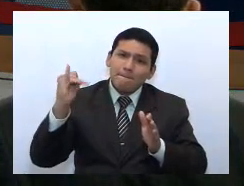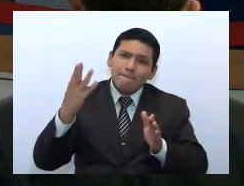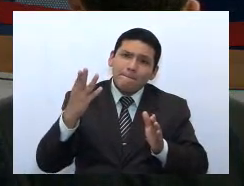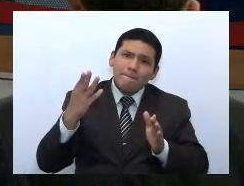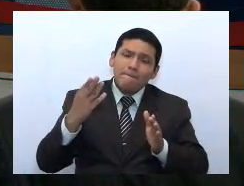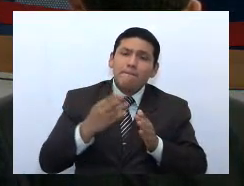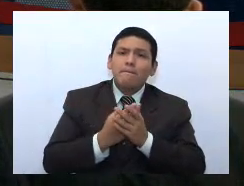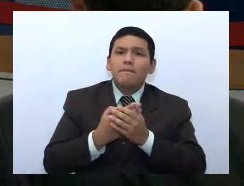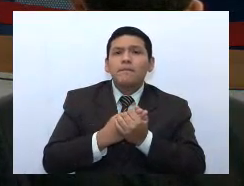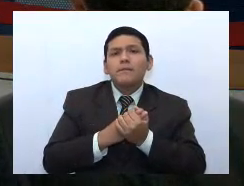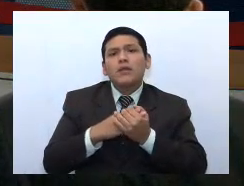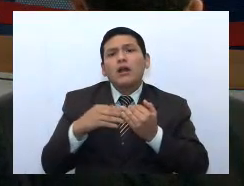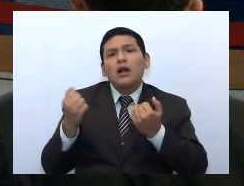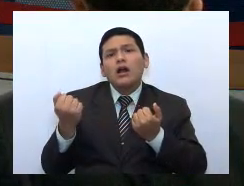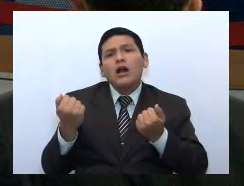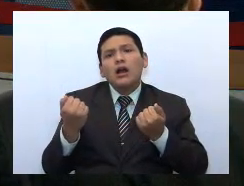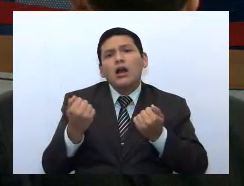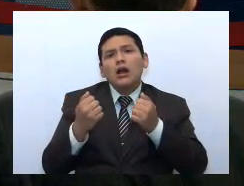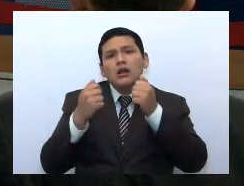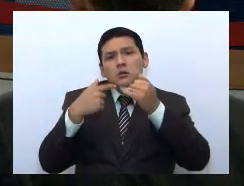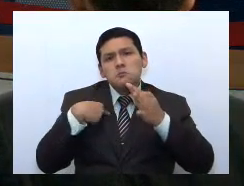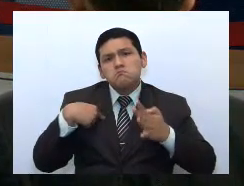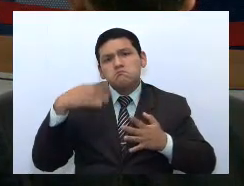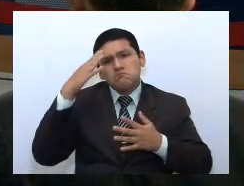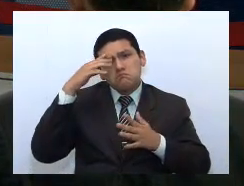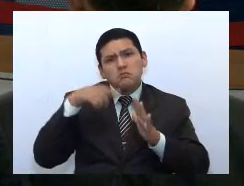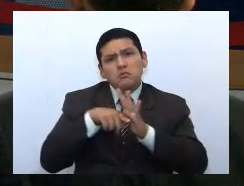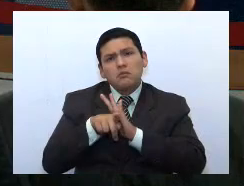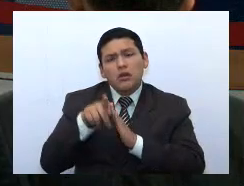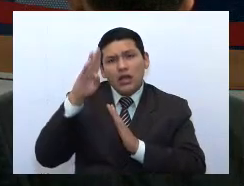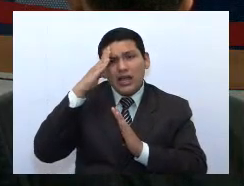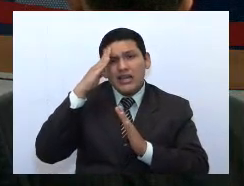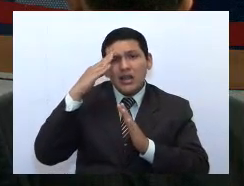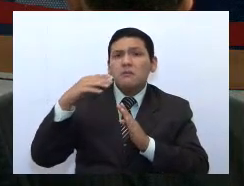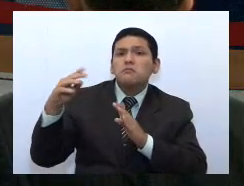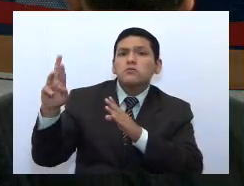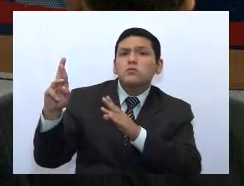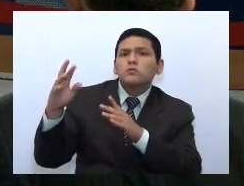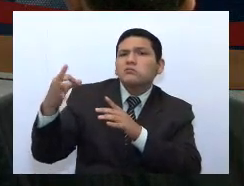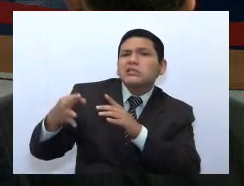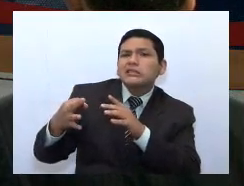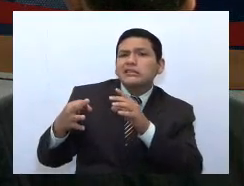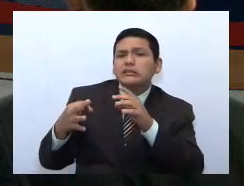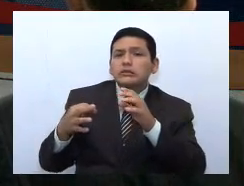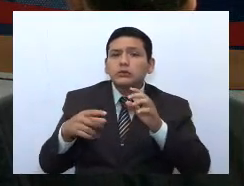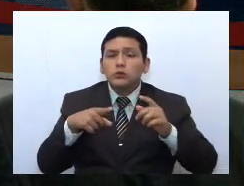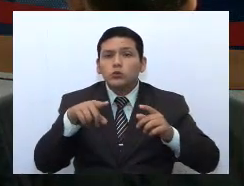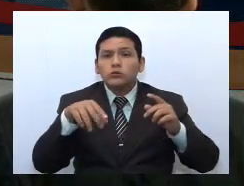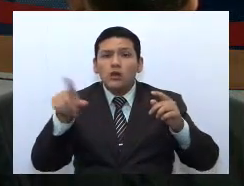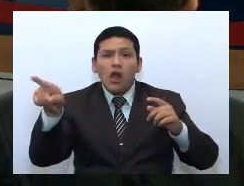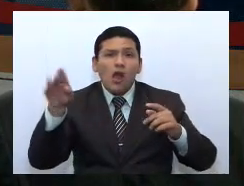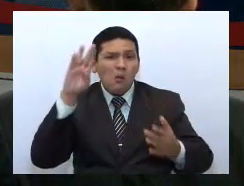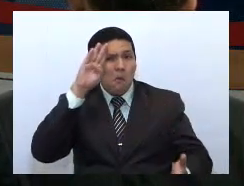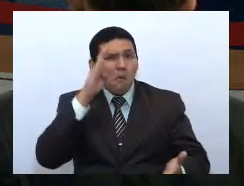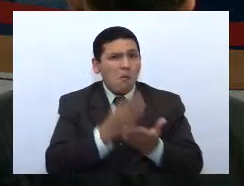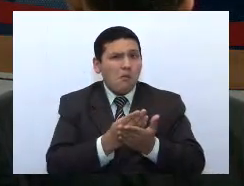a codificação. Eu gostaria de saber se isso é procedente ou não. Isso vai ser tratado.